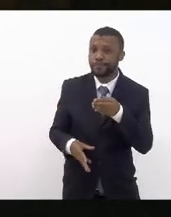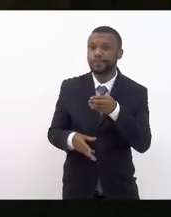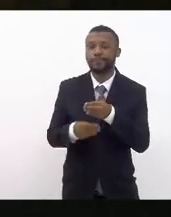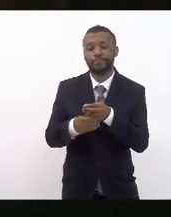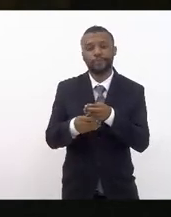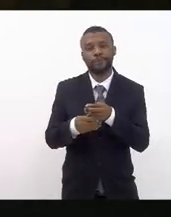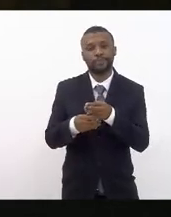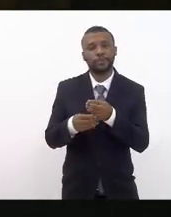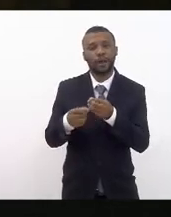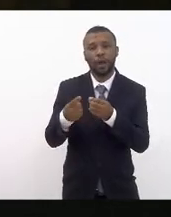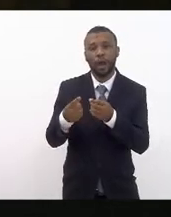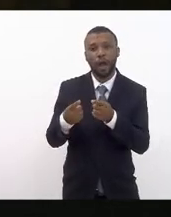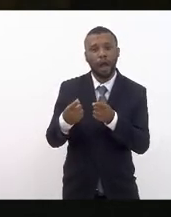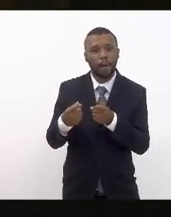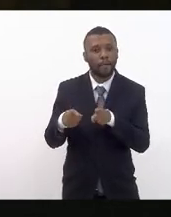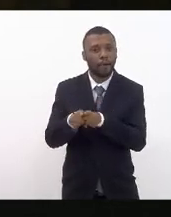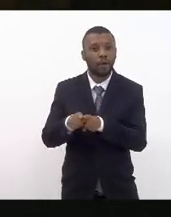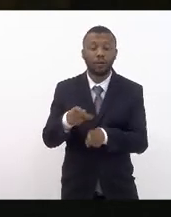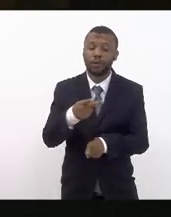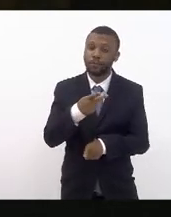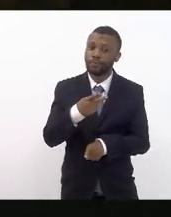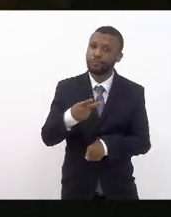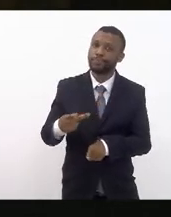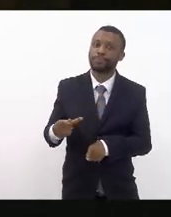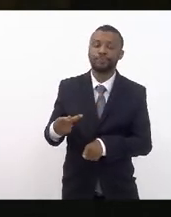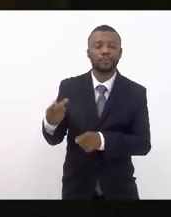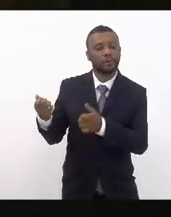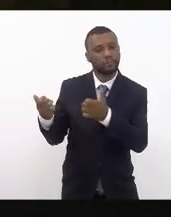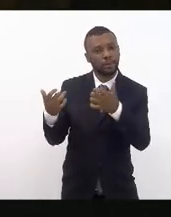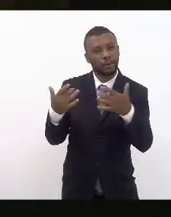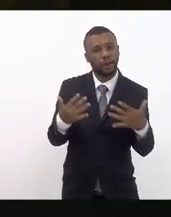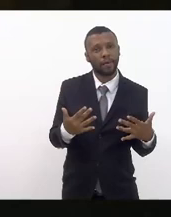me somo às palavras do nosso presidente André Siciliano.